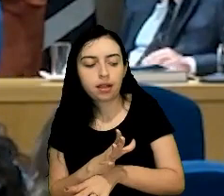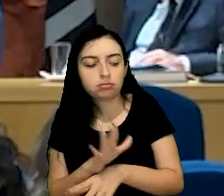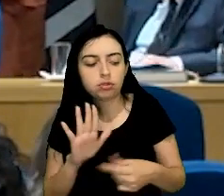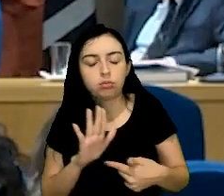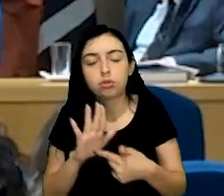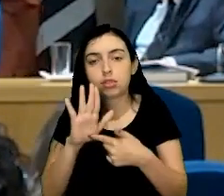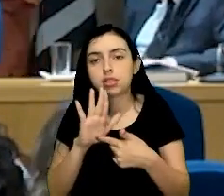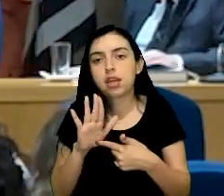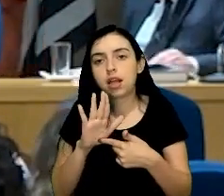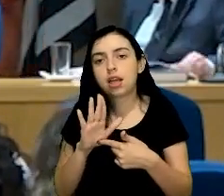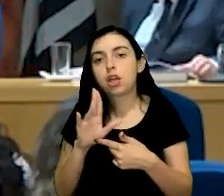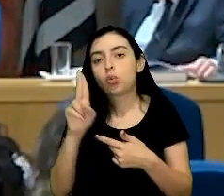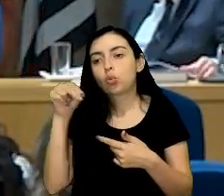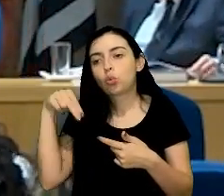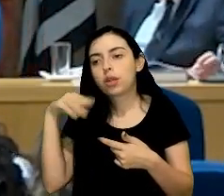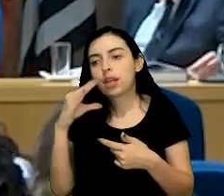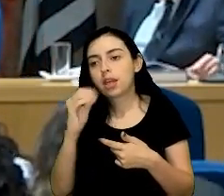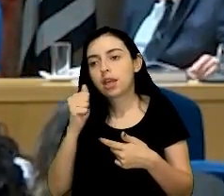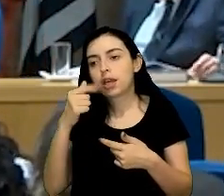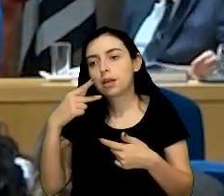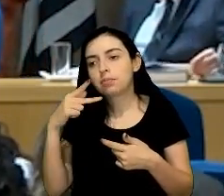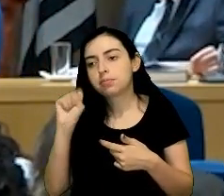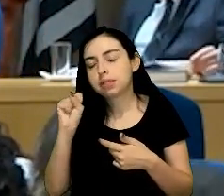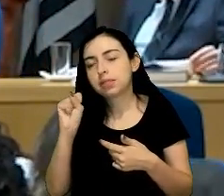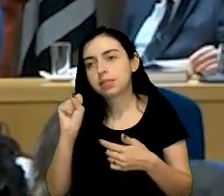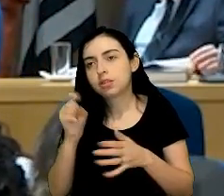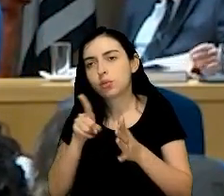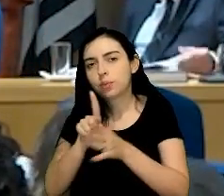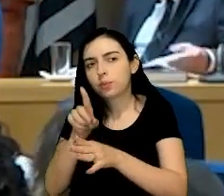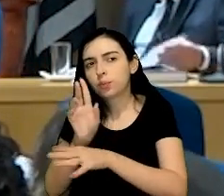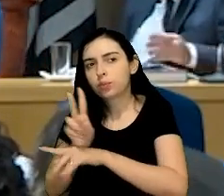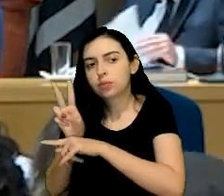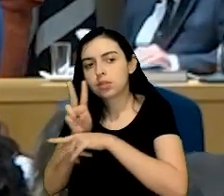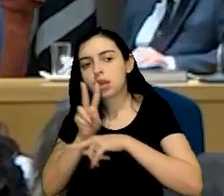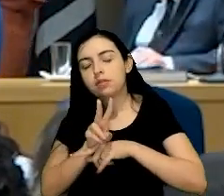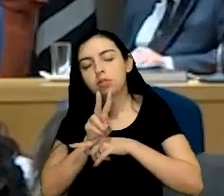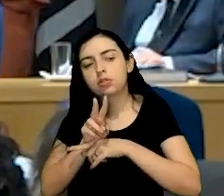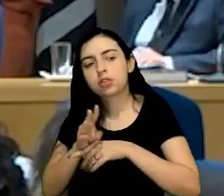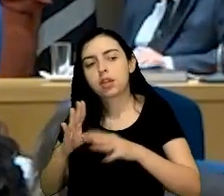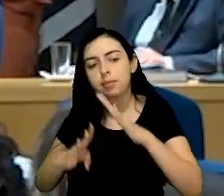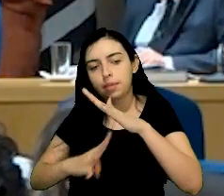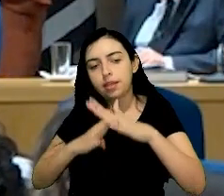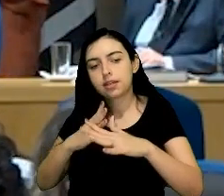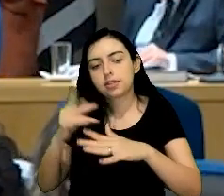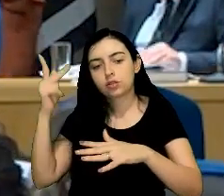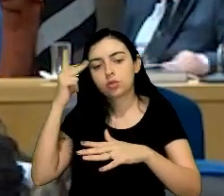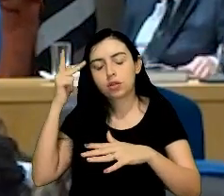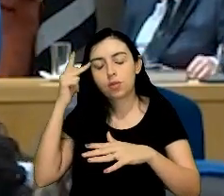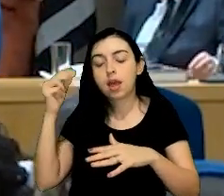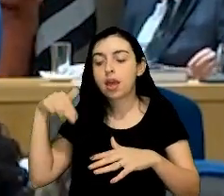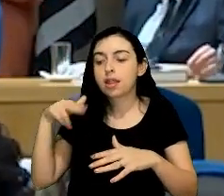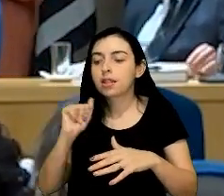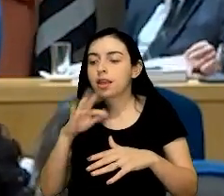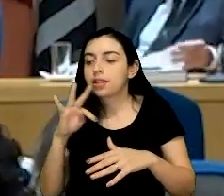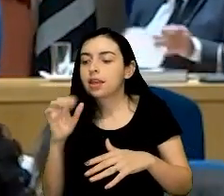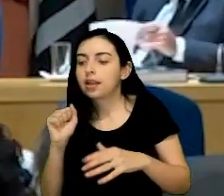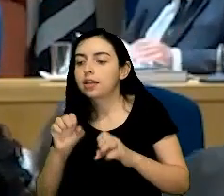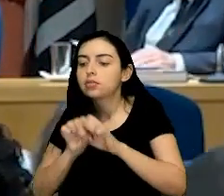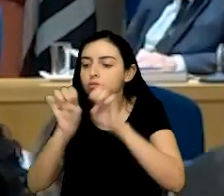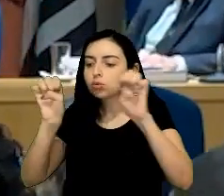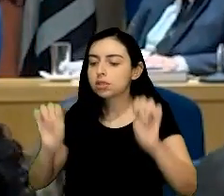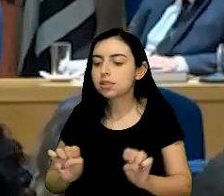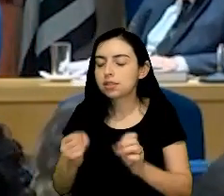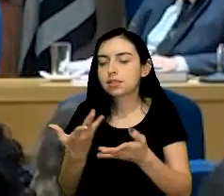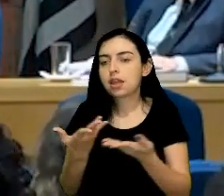nós montamos o Observatório das Migrações de São Paulo. A Natália desenvolveu uma plataforma, que na verdade foi um pedido